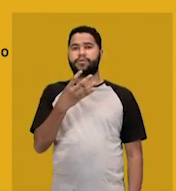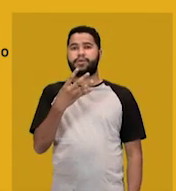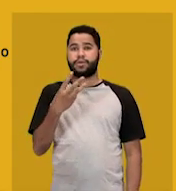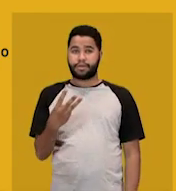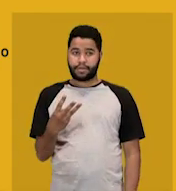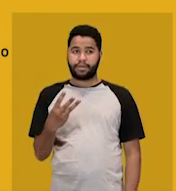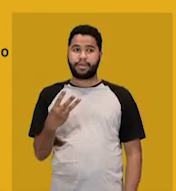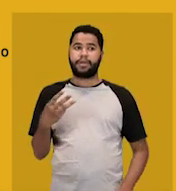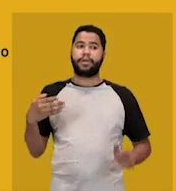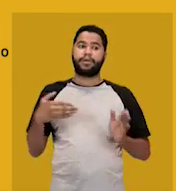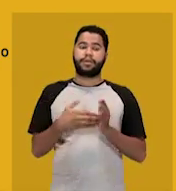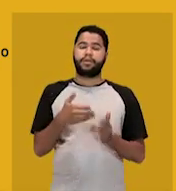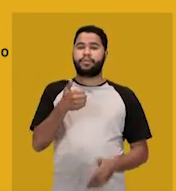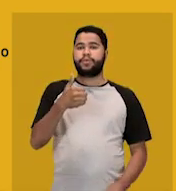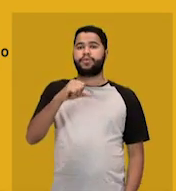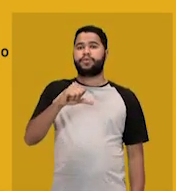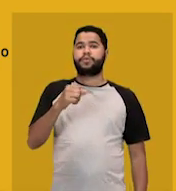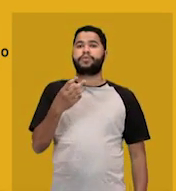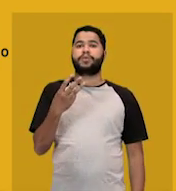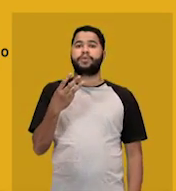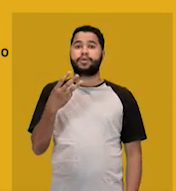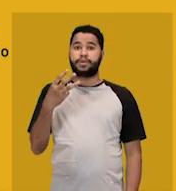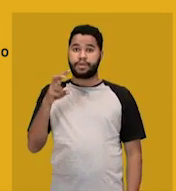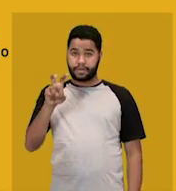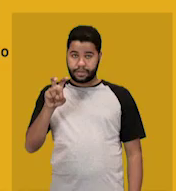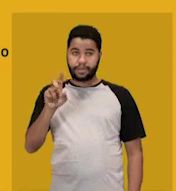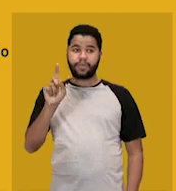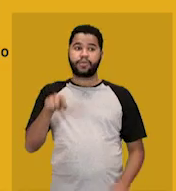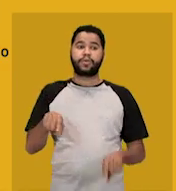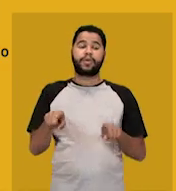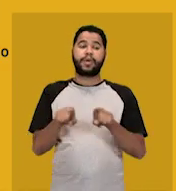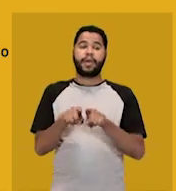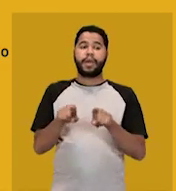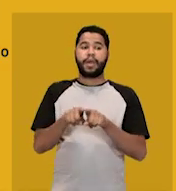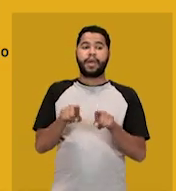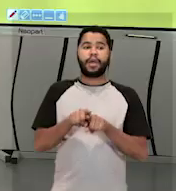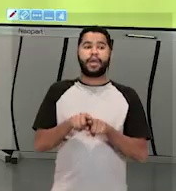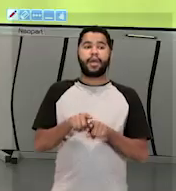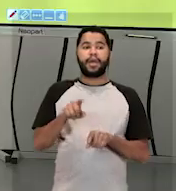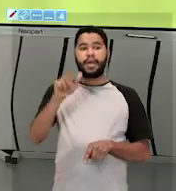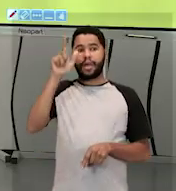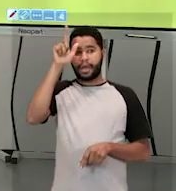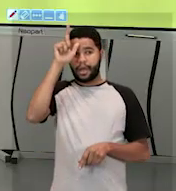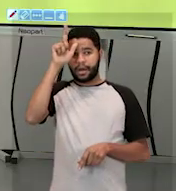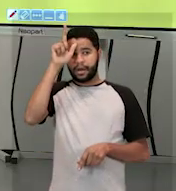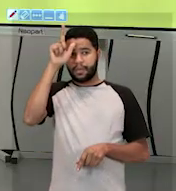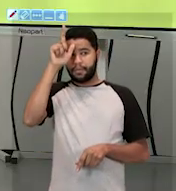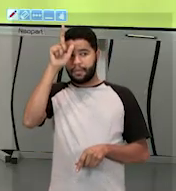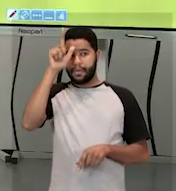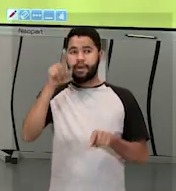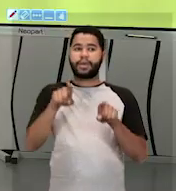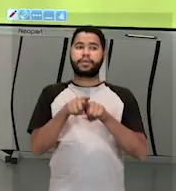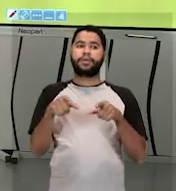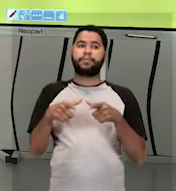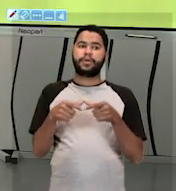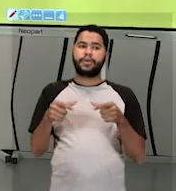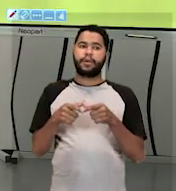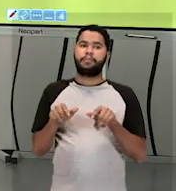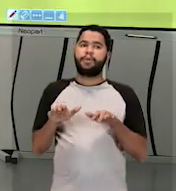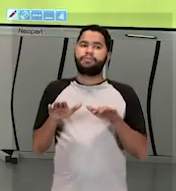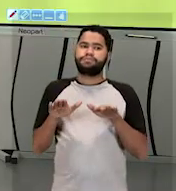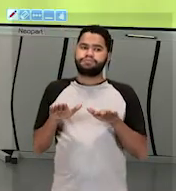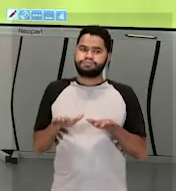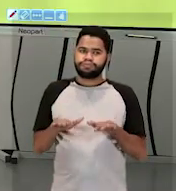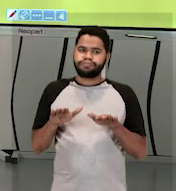da guerra. Itália foi reconquistada pelos aliados, Alemanha e Japão resistiram até a invasão e destruição